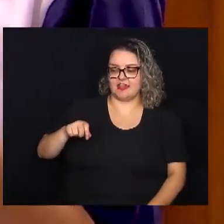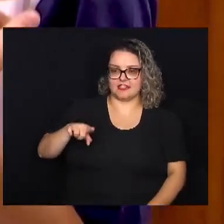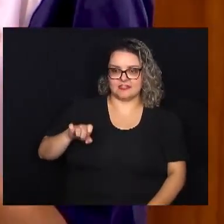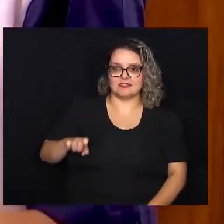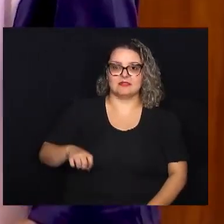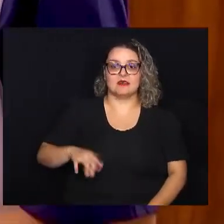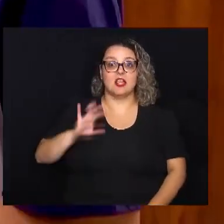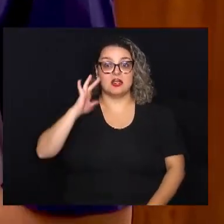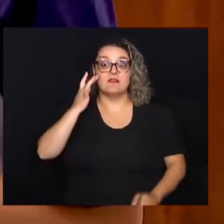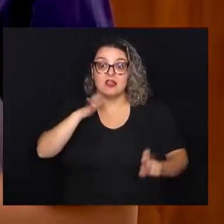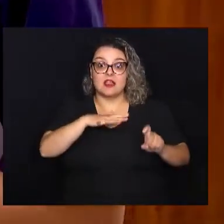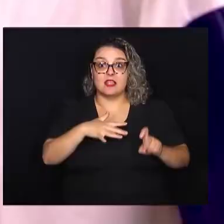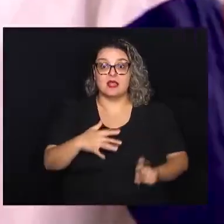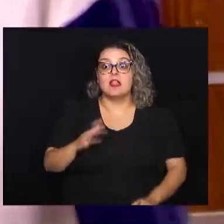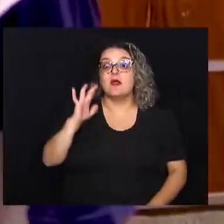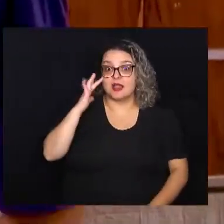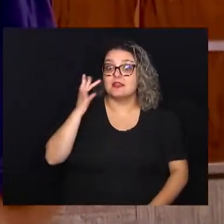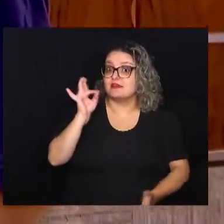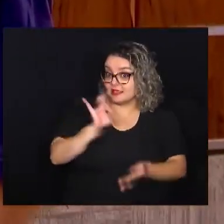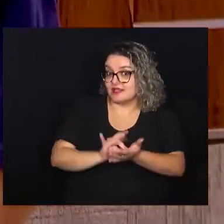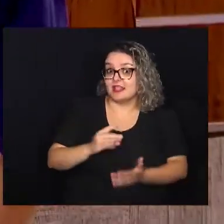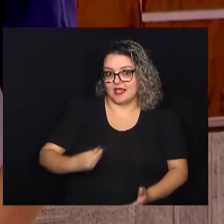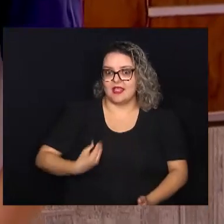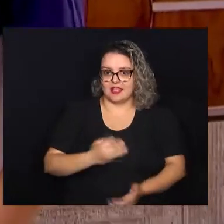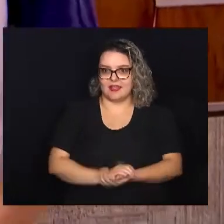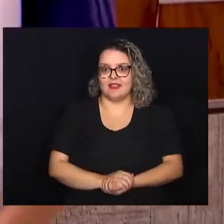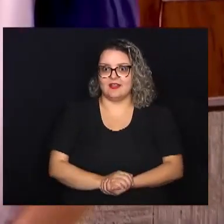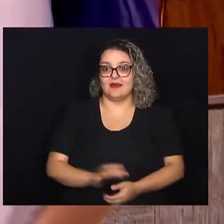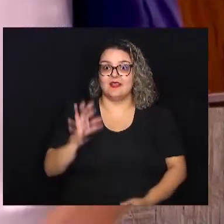na minha cabeça ela existia real